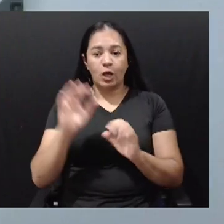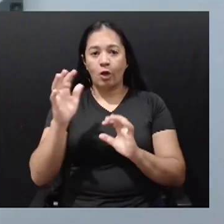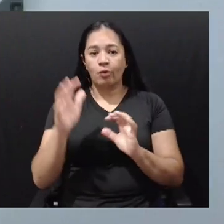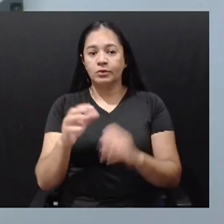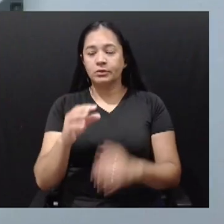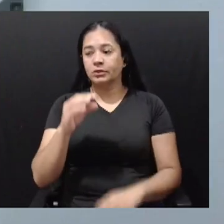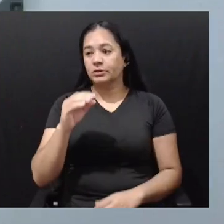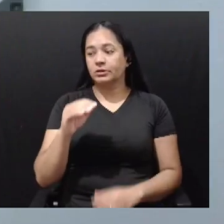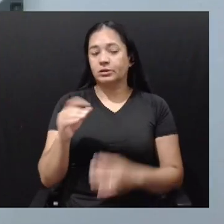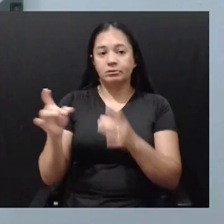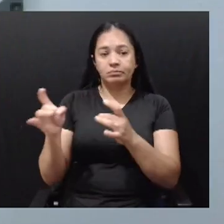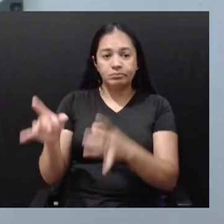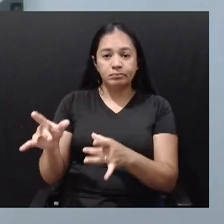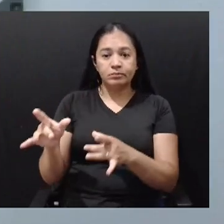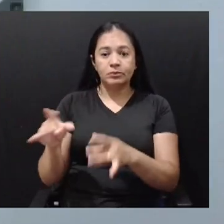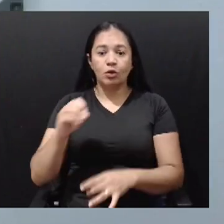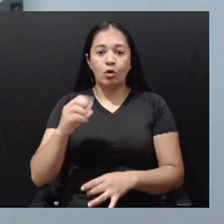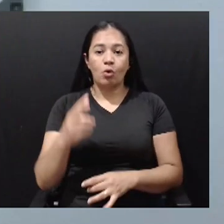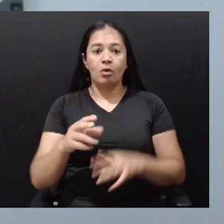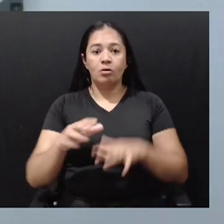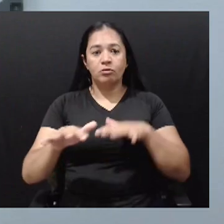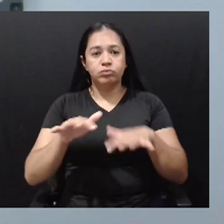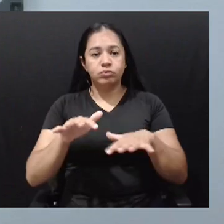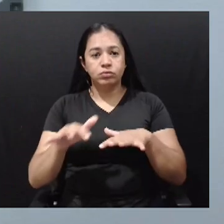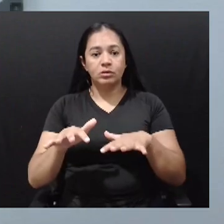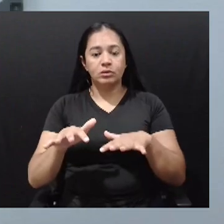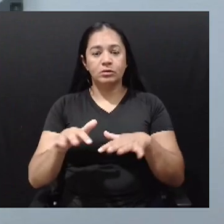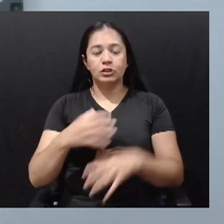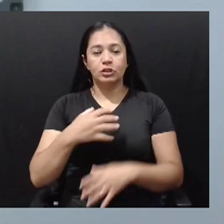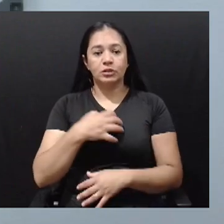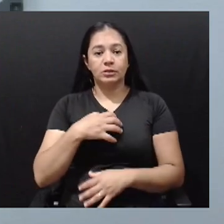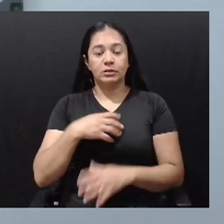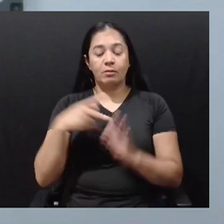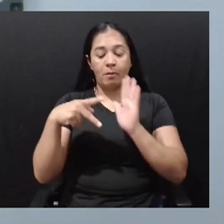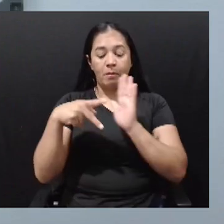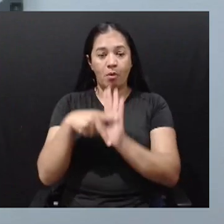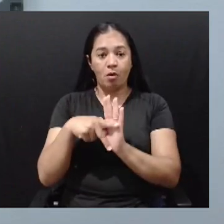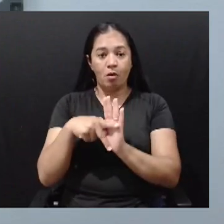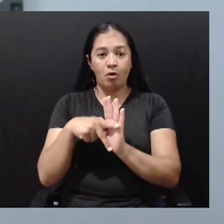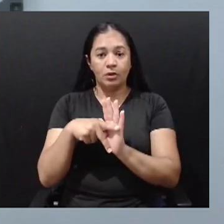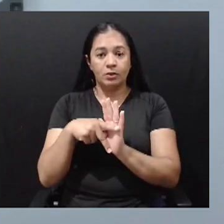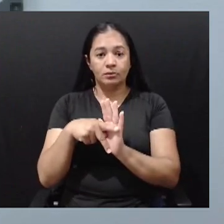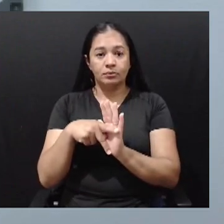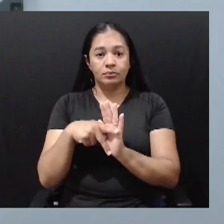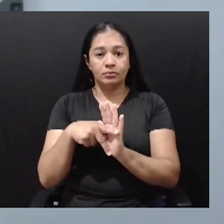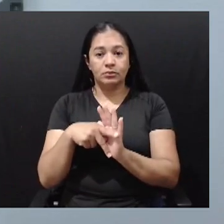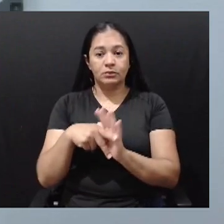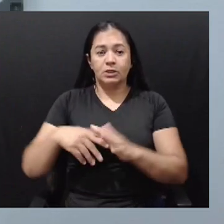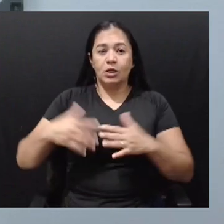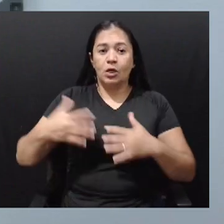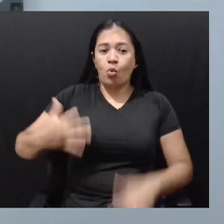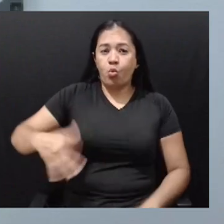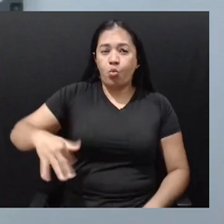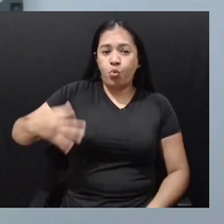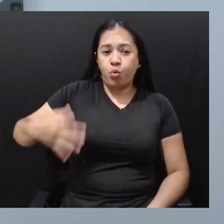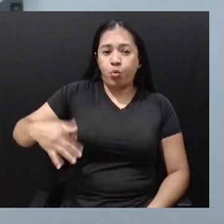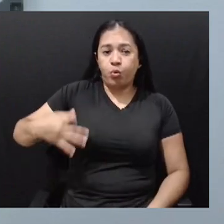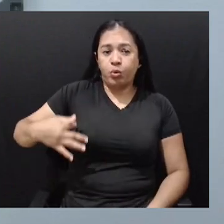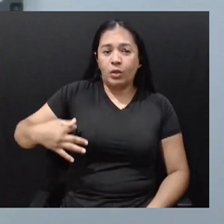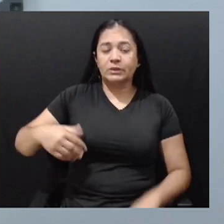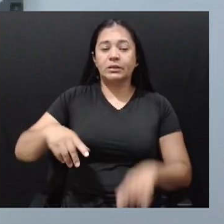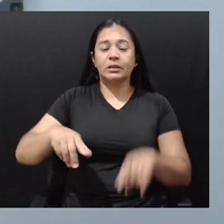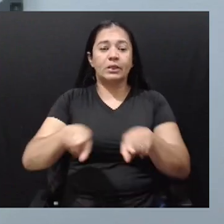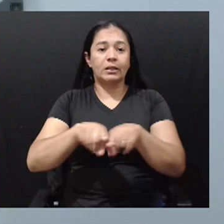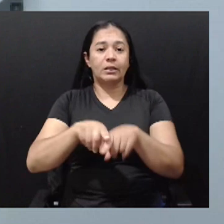ter a manifestação de sintomas específicos depois da inserção, como dor pélvica e sangramento uterino anormal. Então,